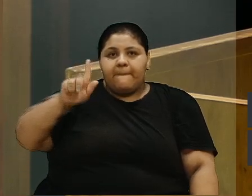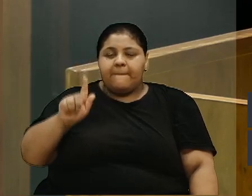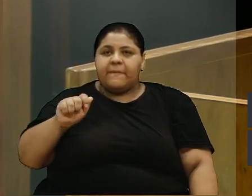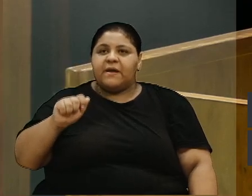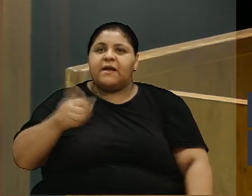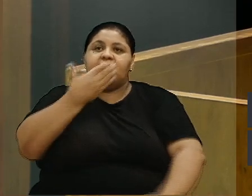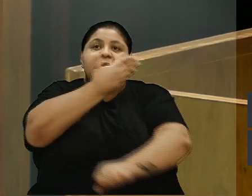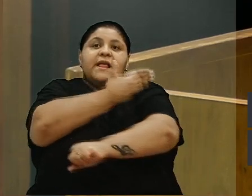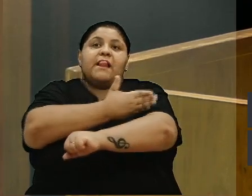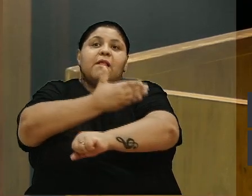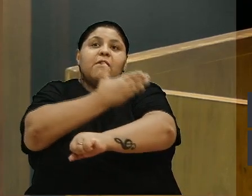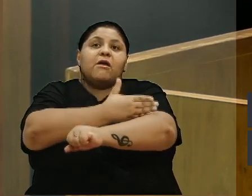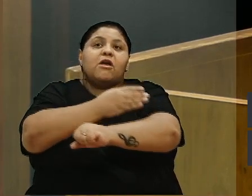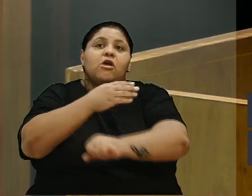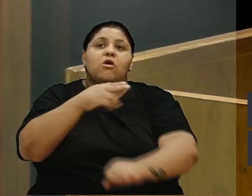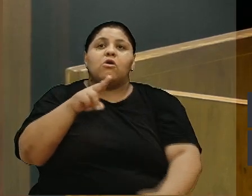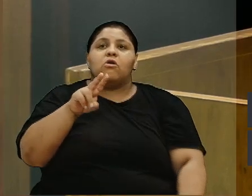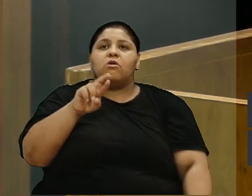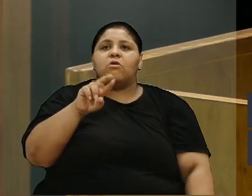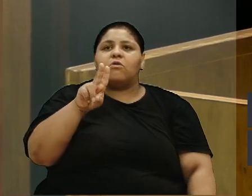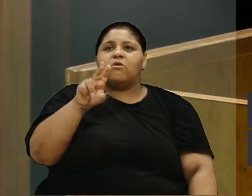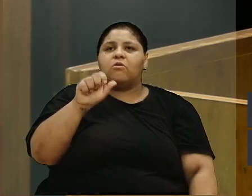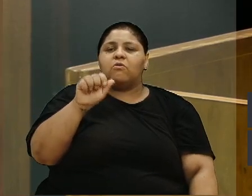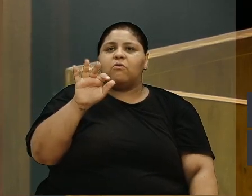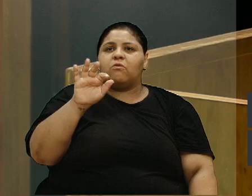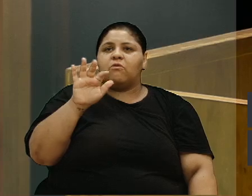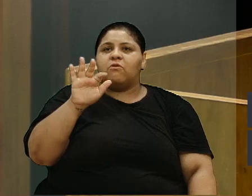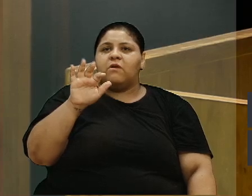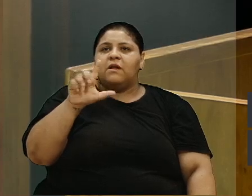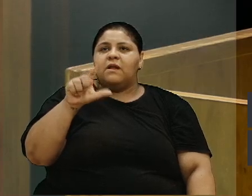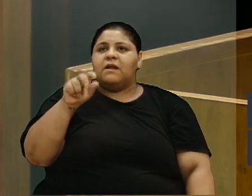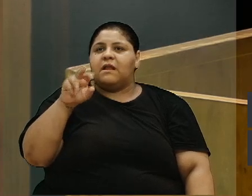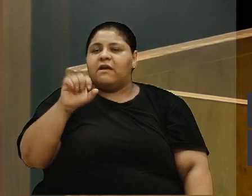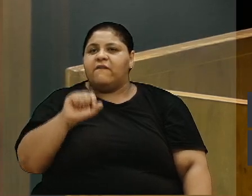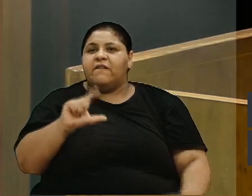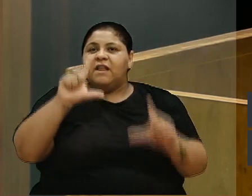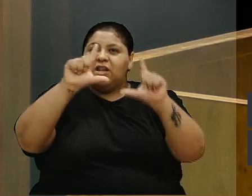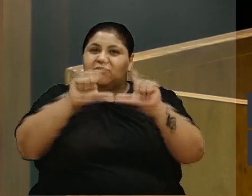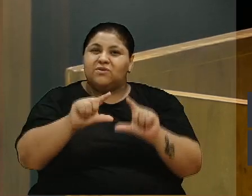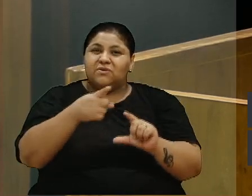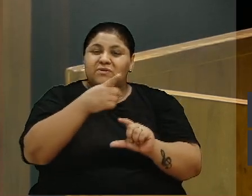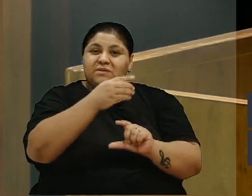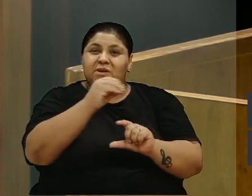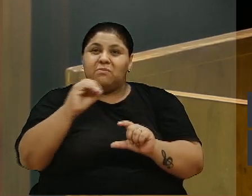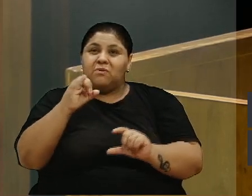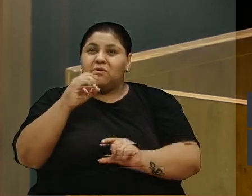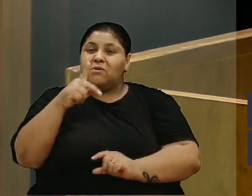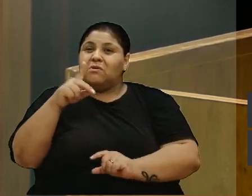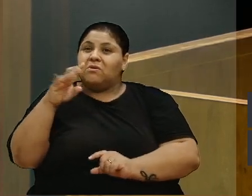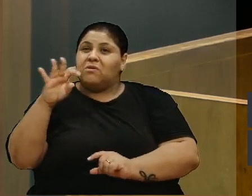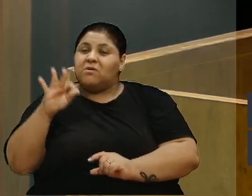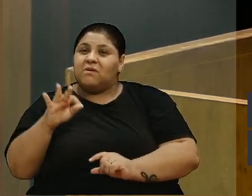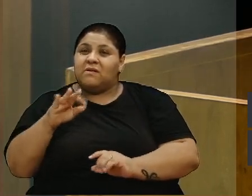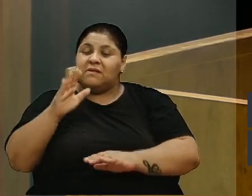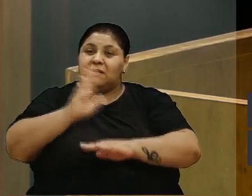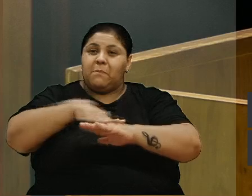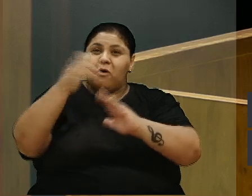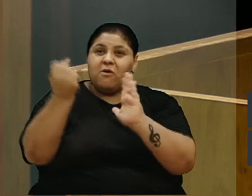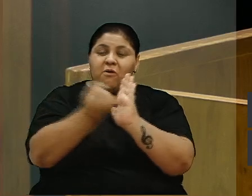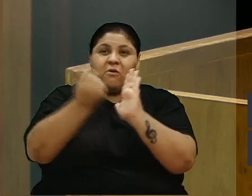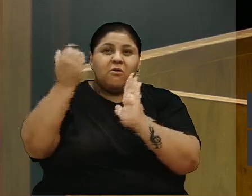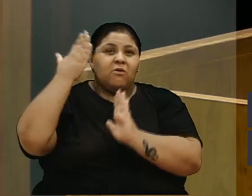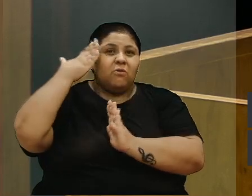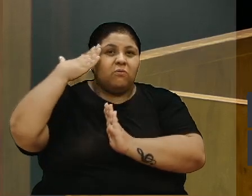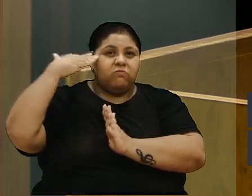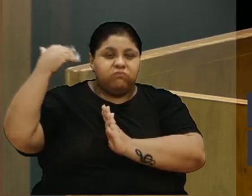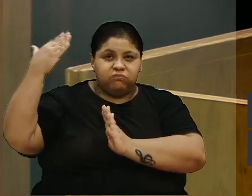prática a curva de Laffer, quando ele reduziu em 100% o IPTU da Toyota, e está fazendo a Toyota manter a maior fábrica do país